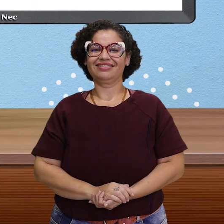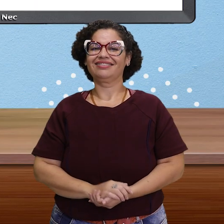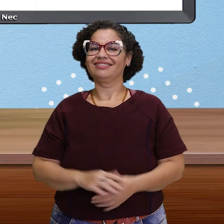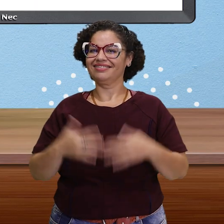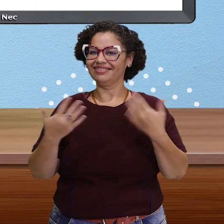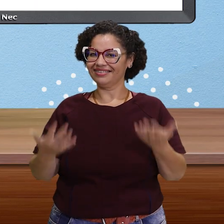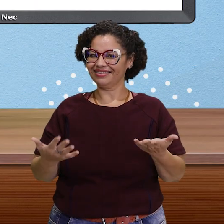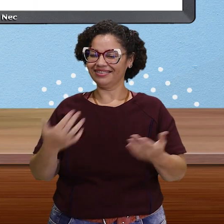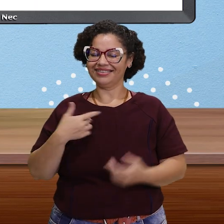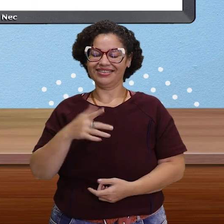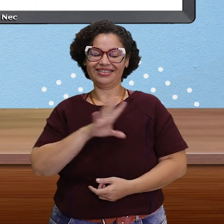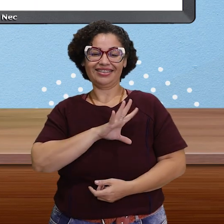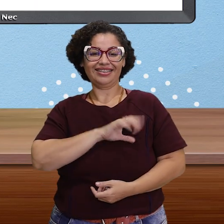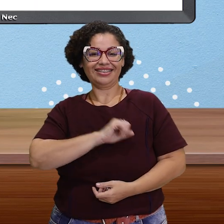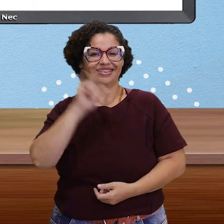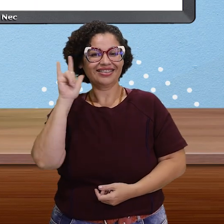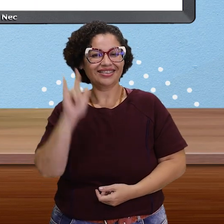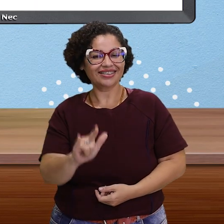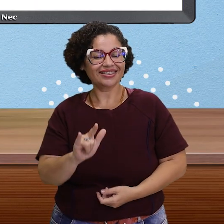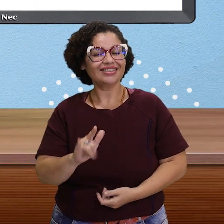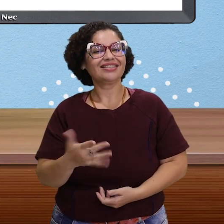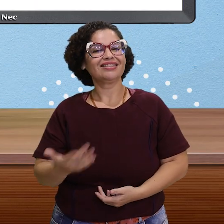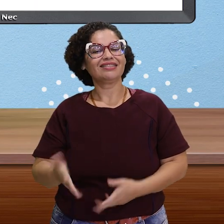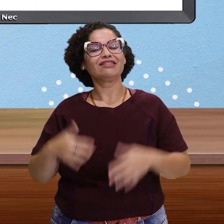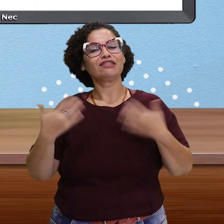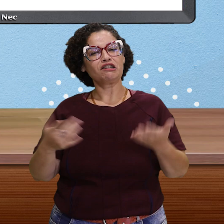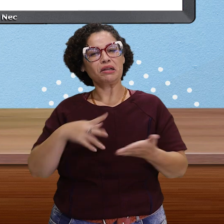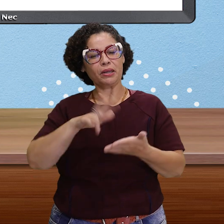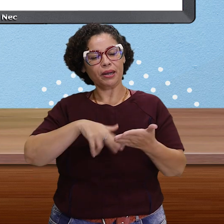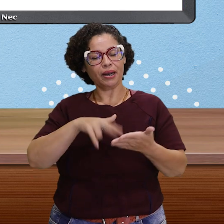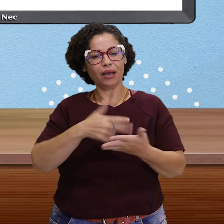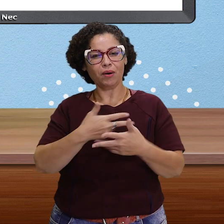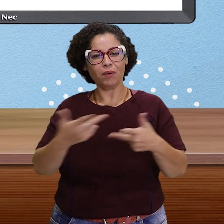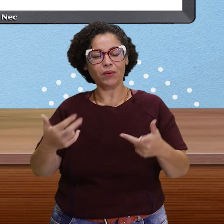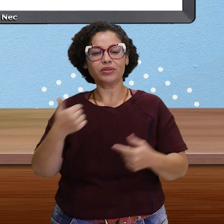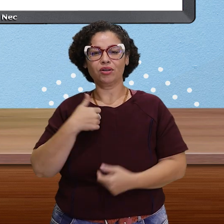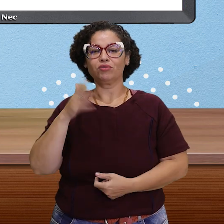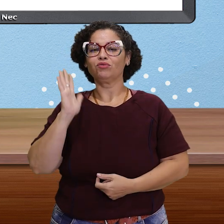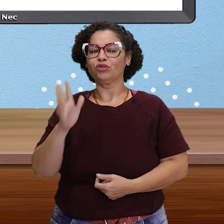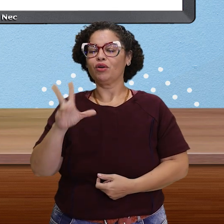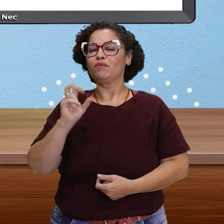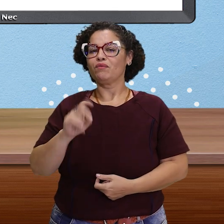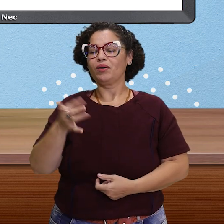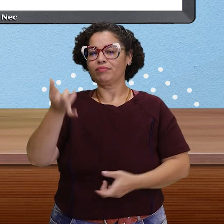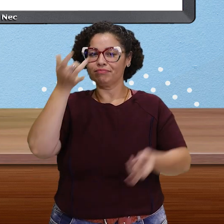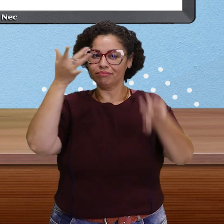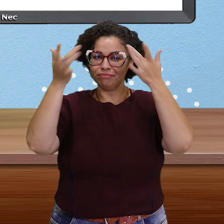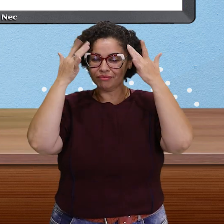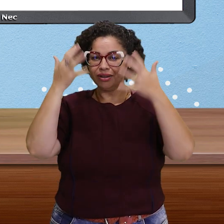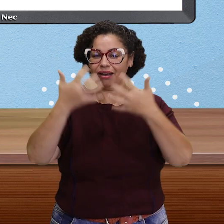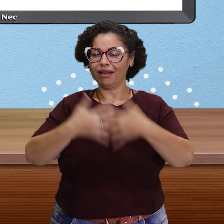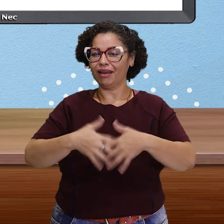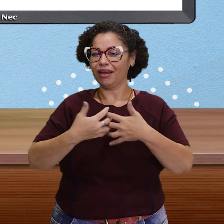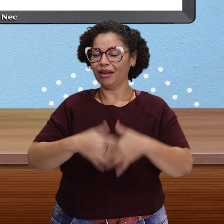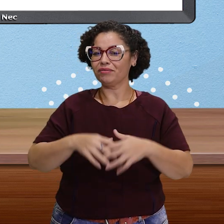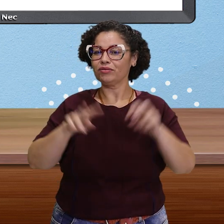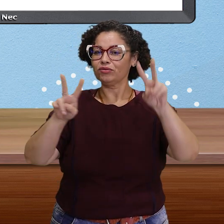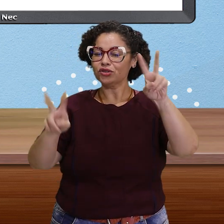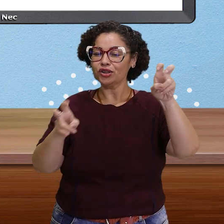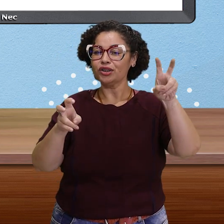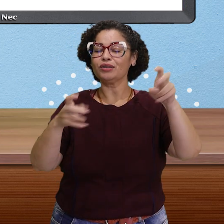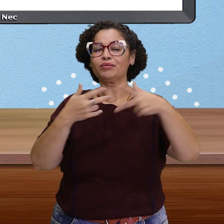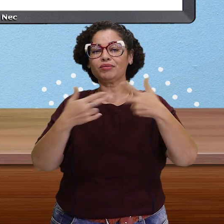Eu amei! Então, quando eu ler qualquer coisa, eu já vou procurar as repetições, os